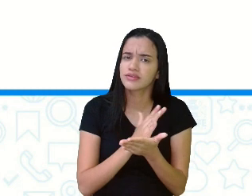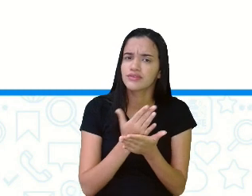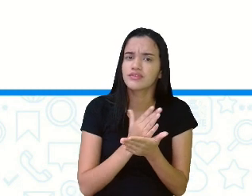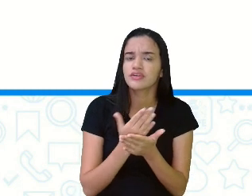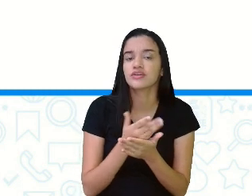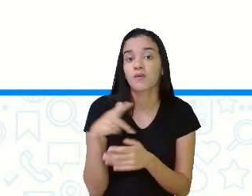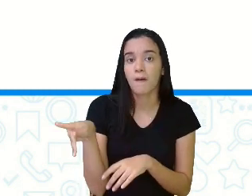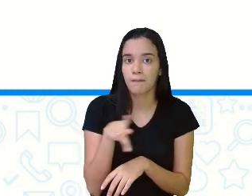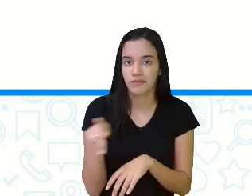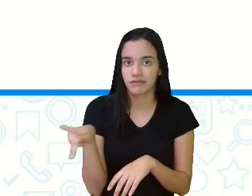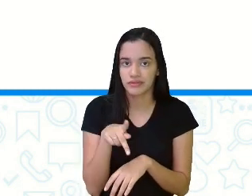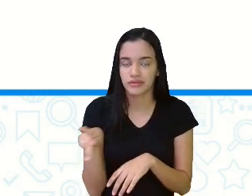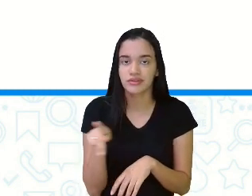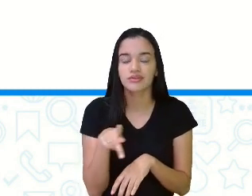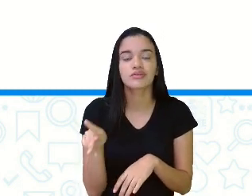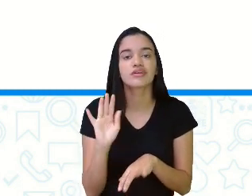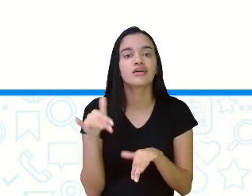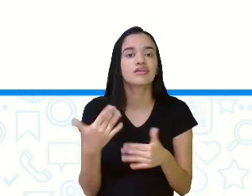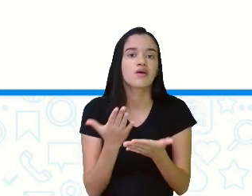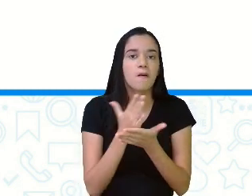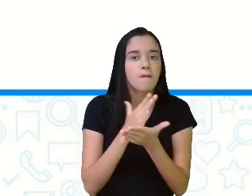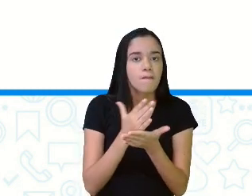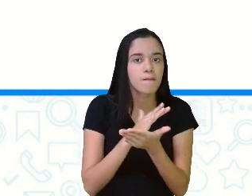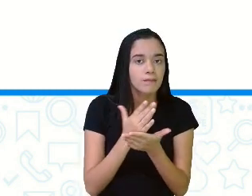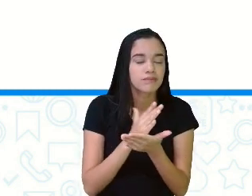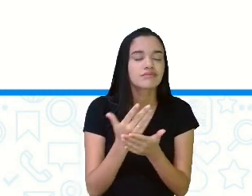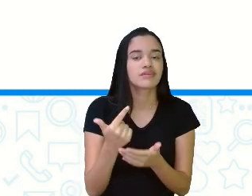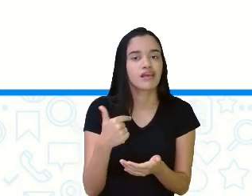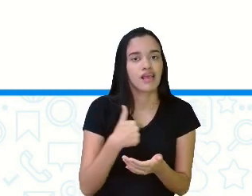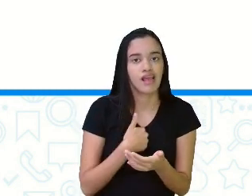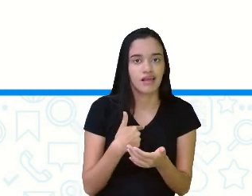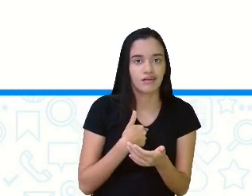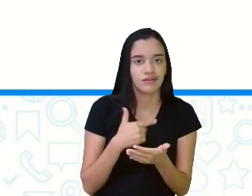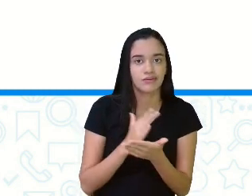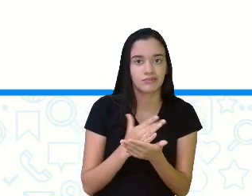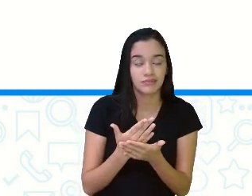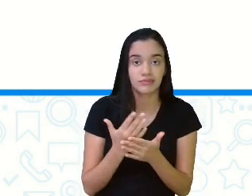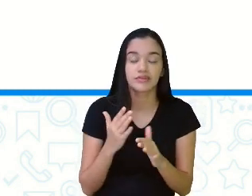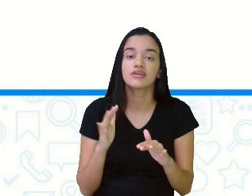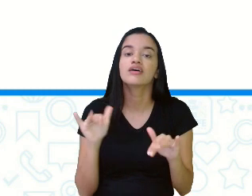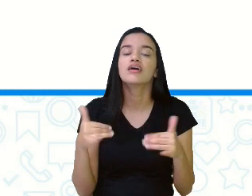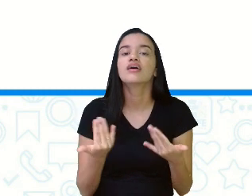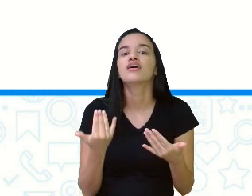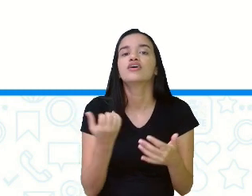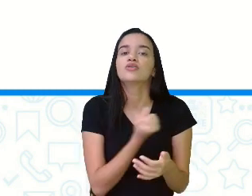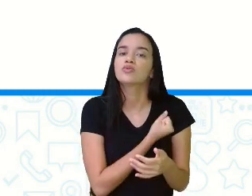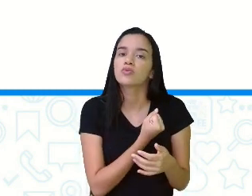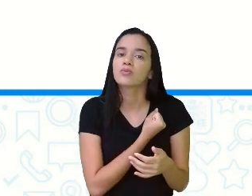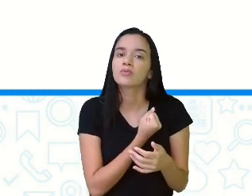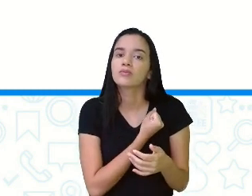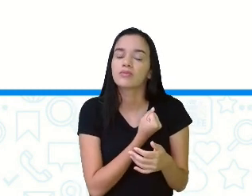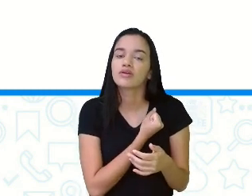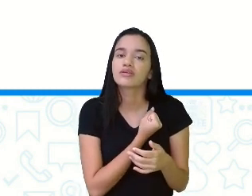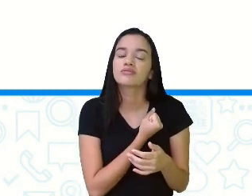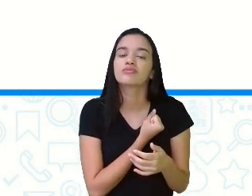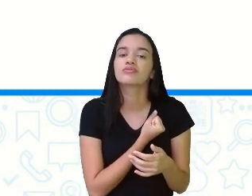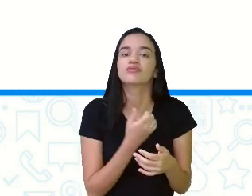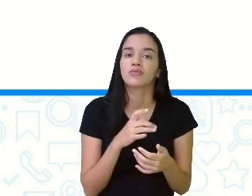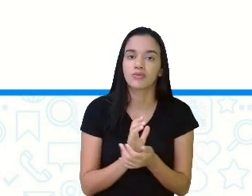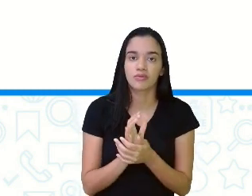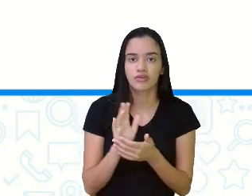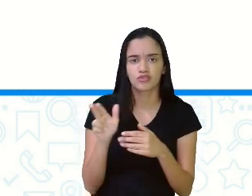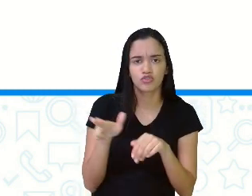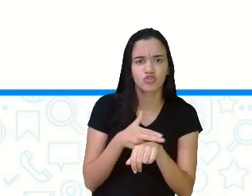professora Abigail. Ela ficou com metade e eu com metade. Onde? O numerador é a parte de cima, é a parte